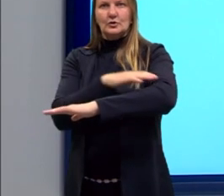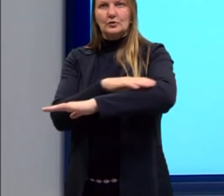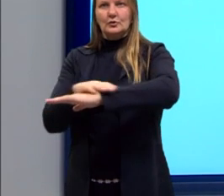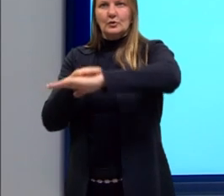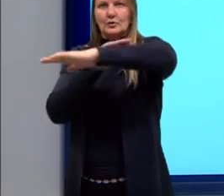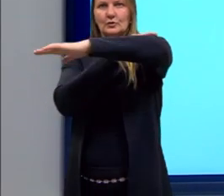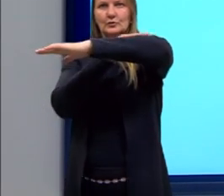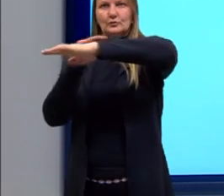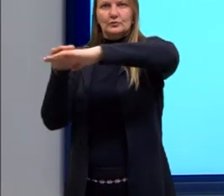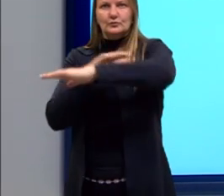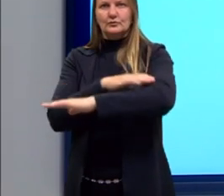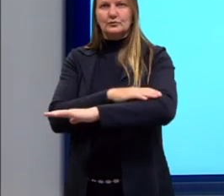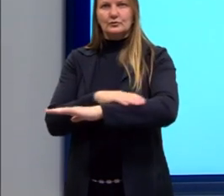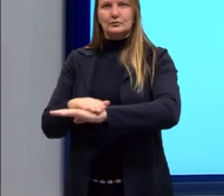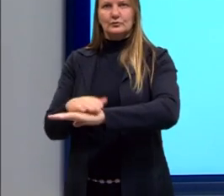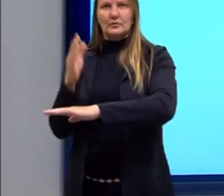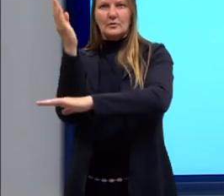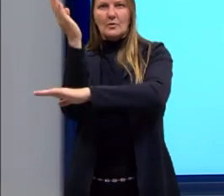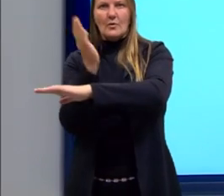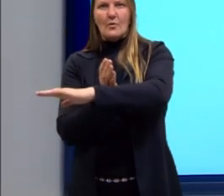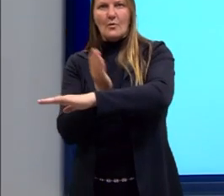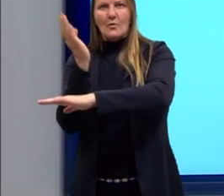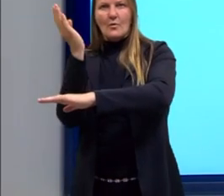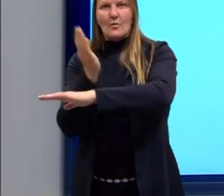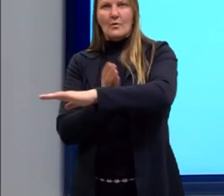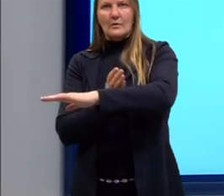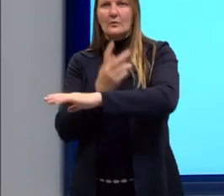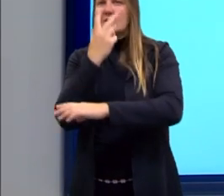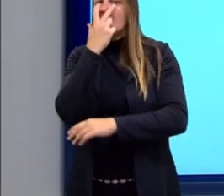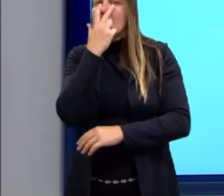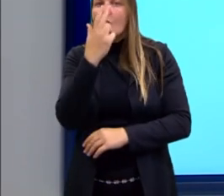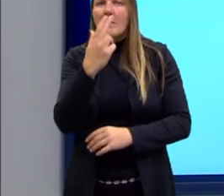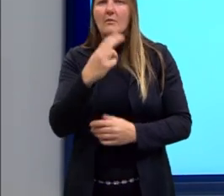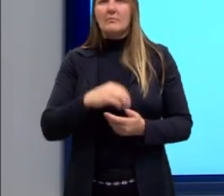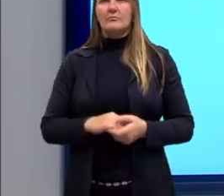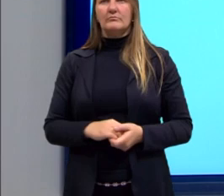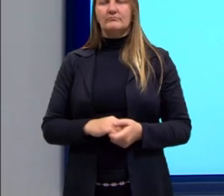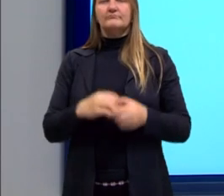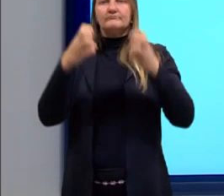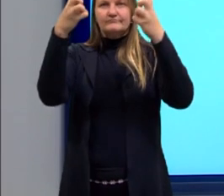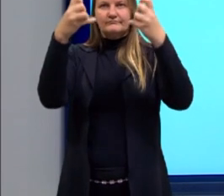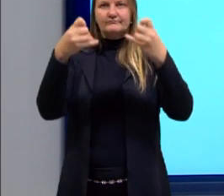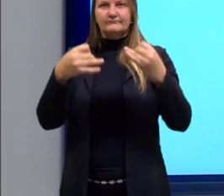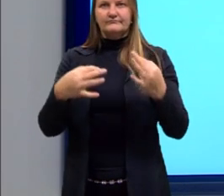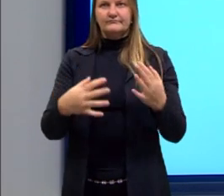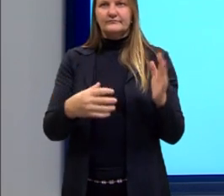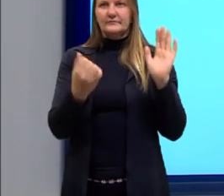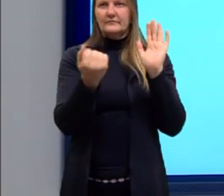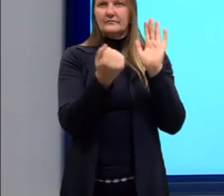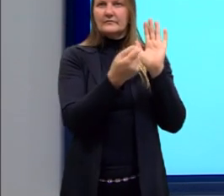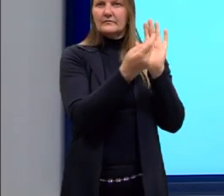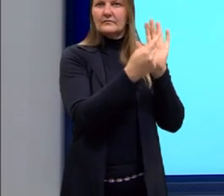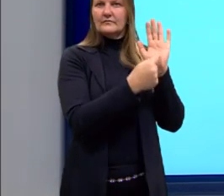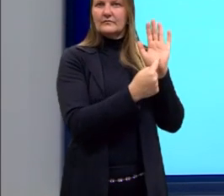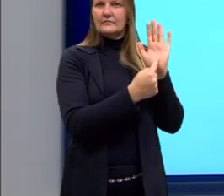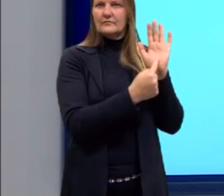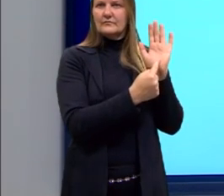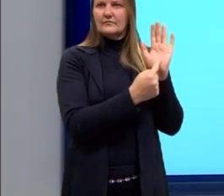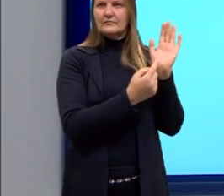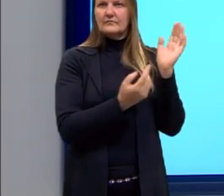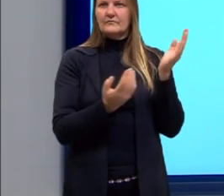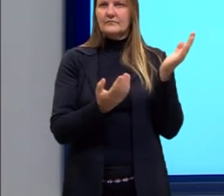a posição que eles ocupam é a mesma vamos ver então aqui eu marquei os ângulos